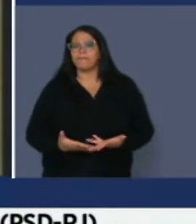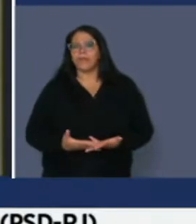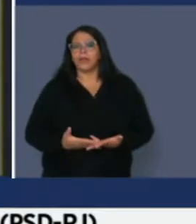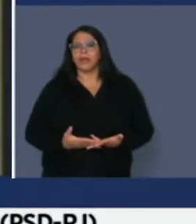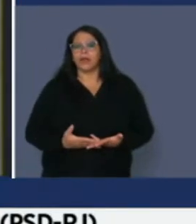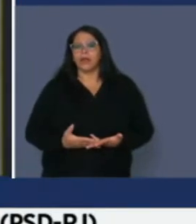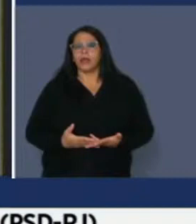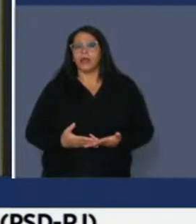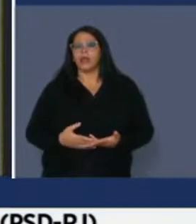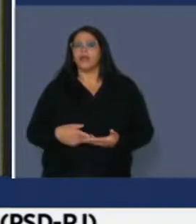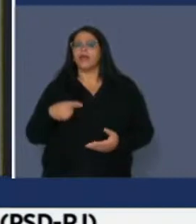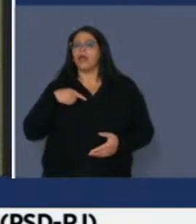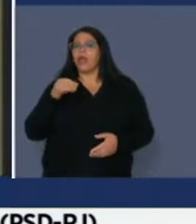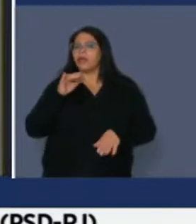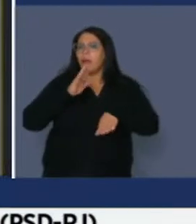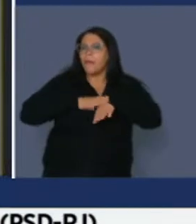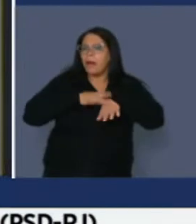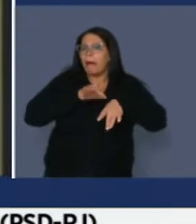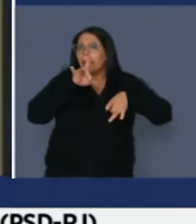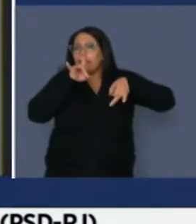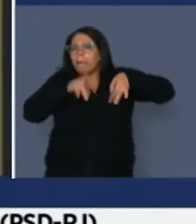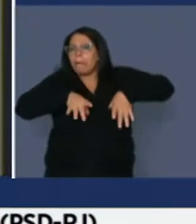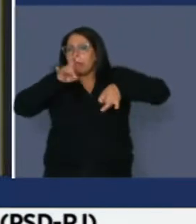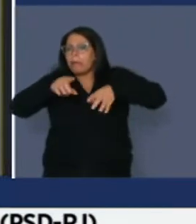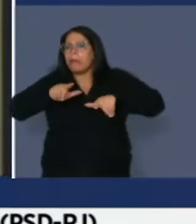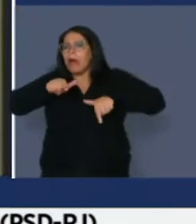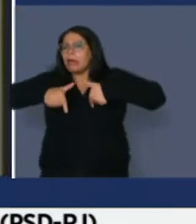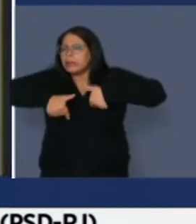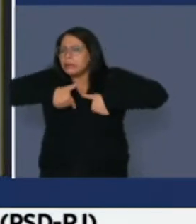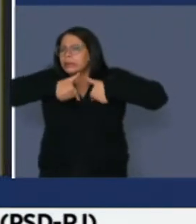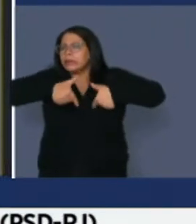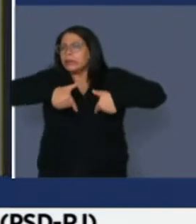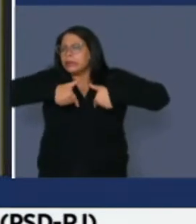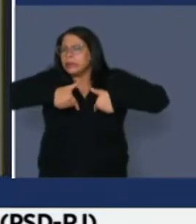Chegar aqui requer renúncia e muito trabalho.